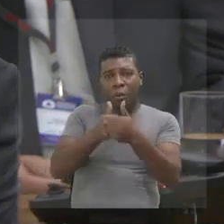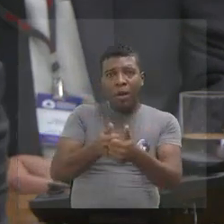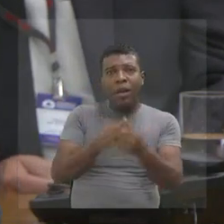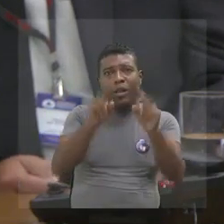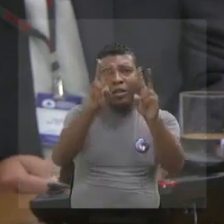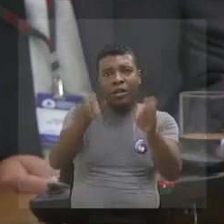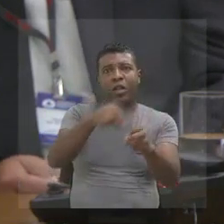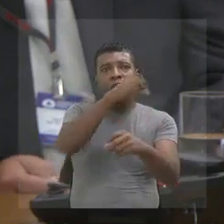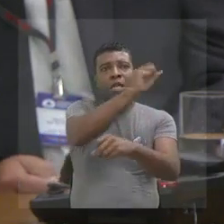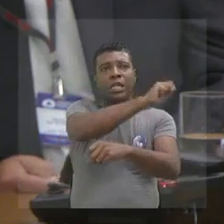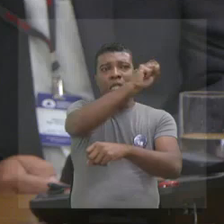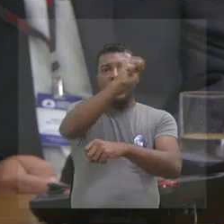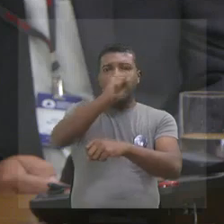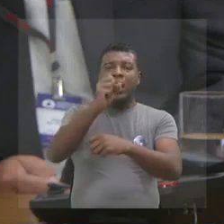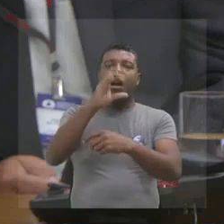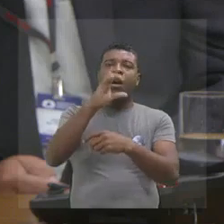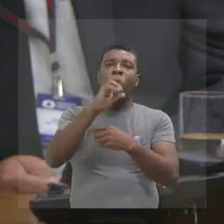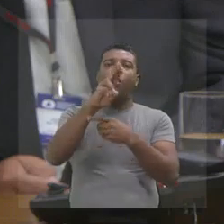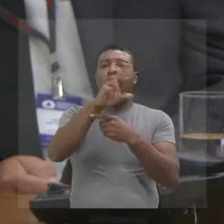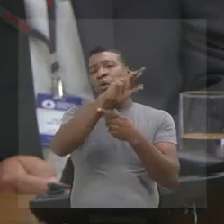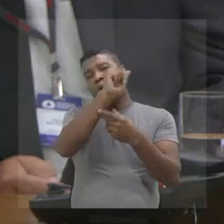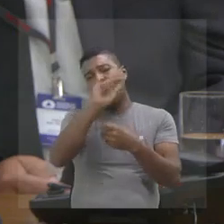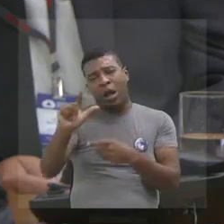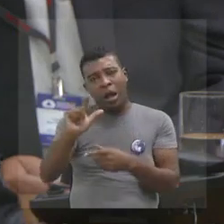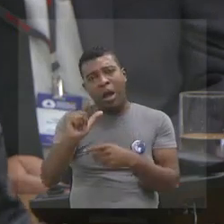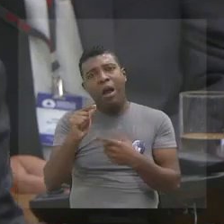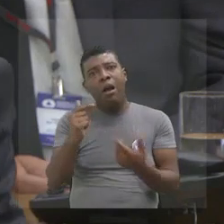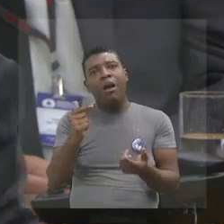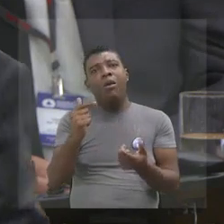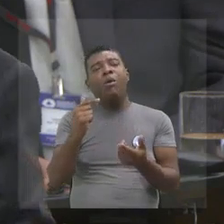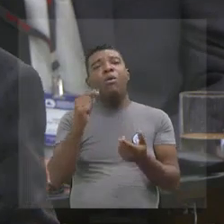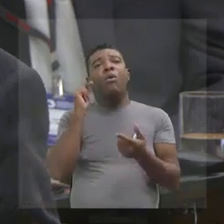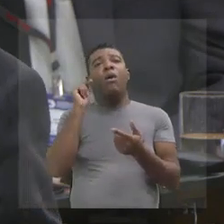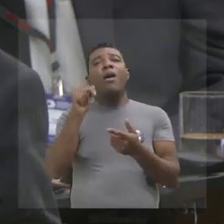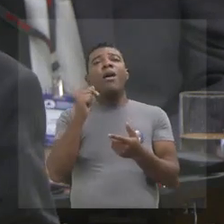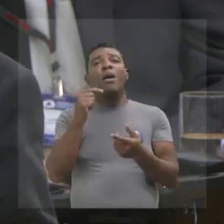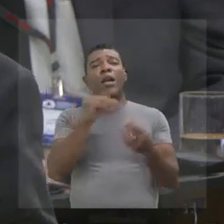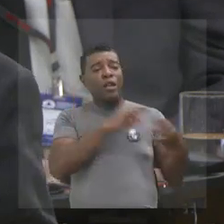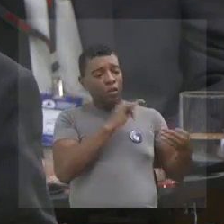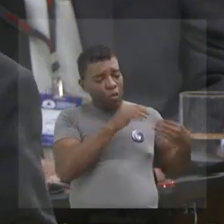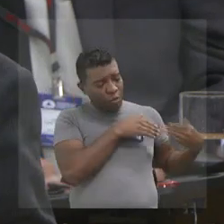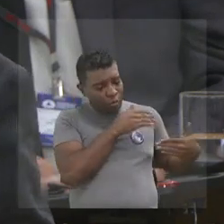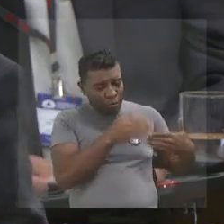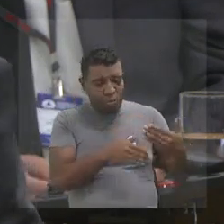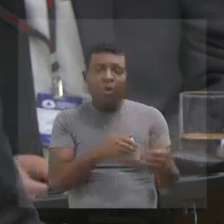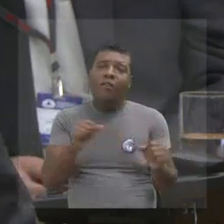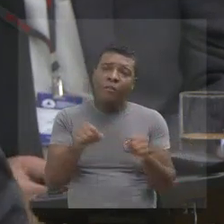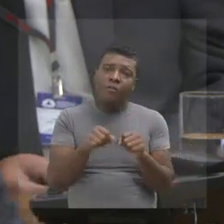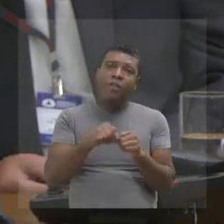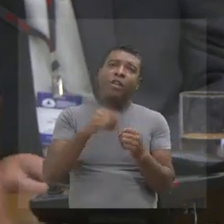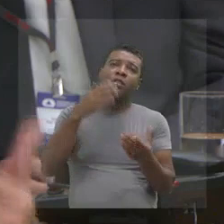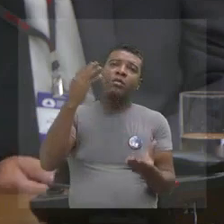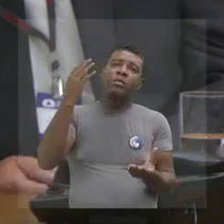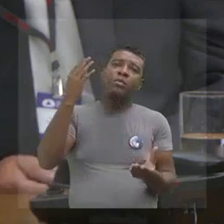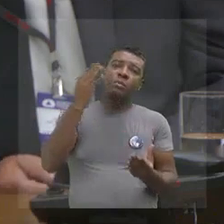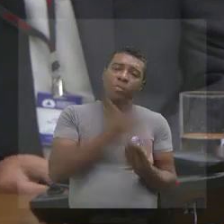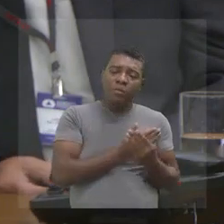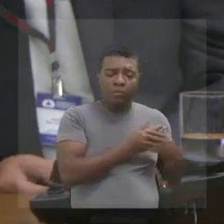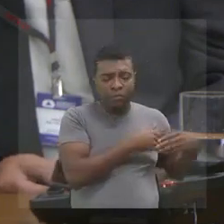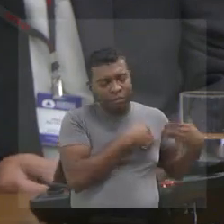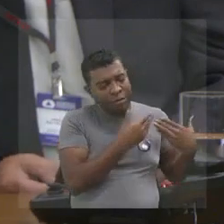e cito no caso da Tamisa todo o trâmite foi feito corretamente E aí sim tem Os